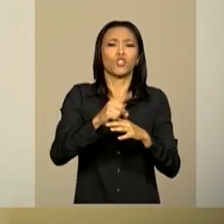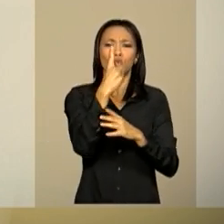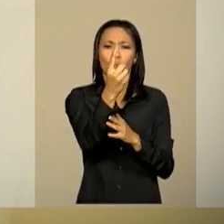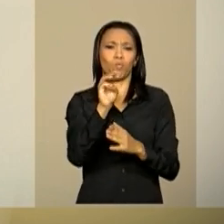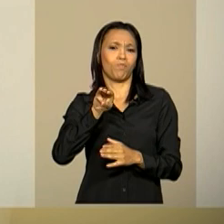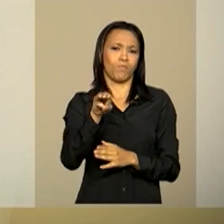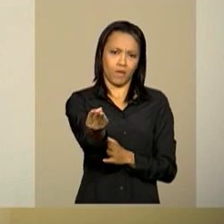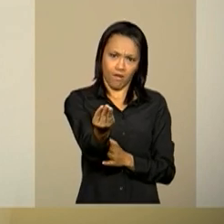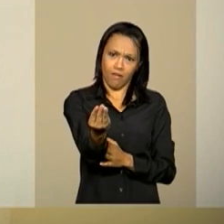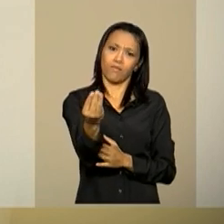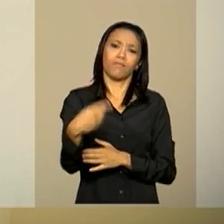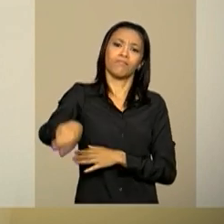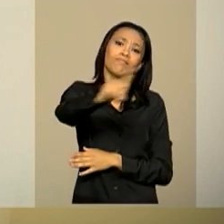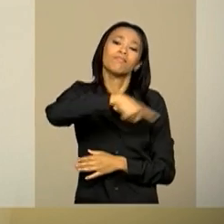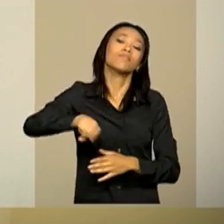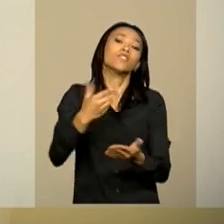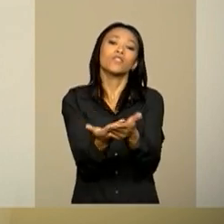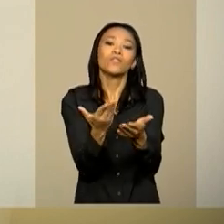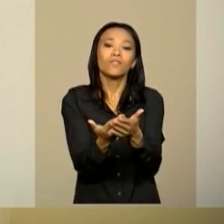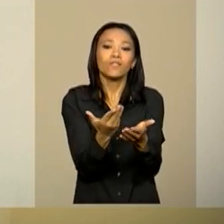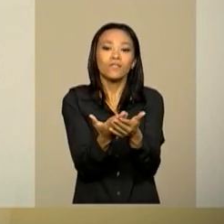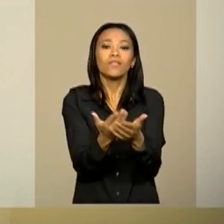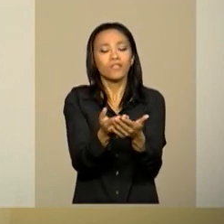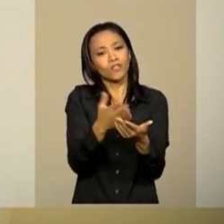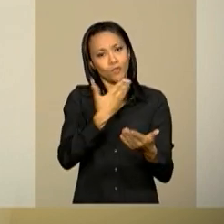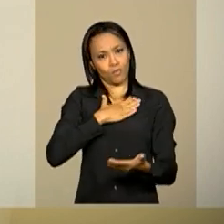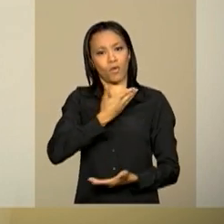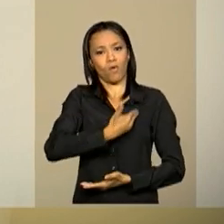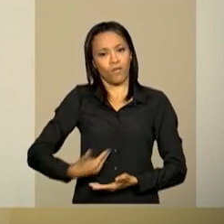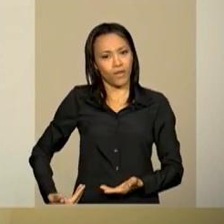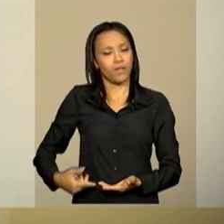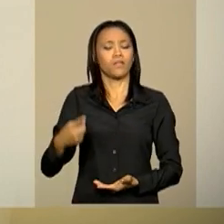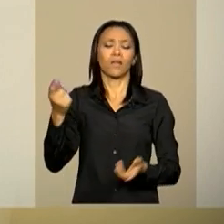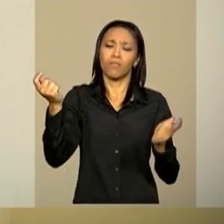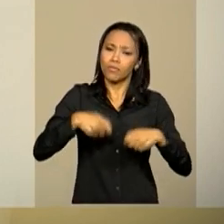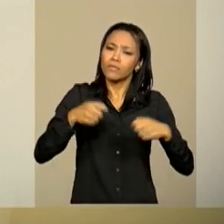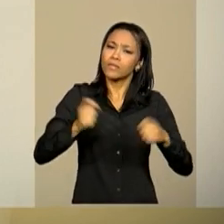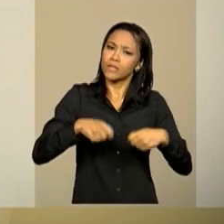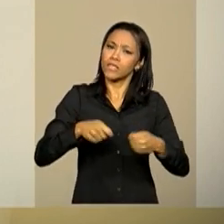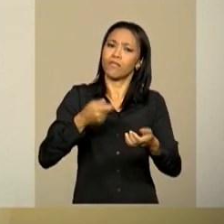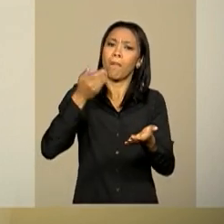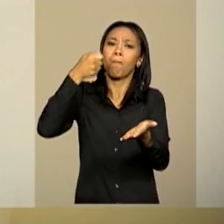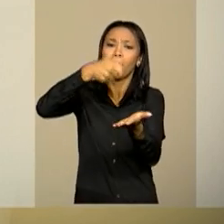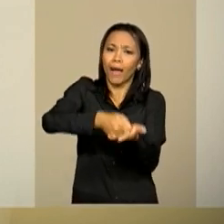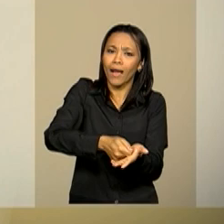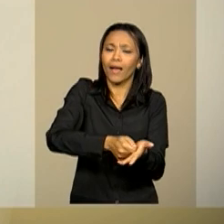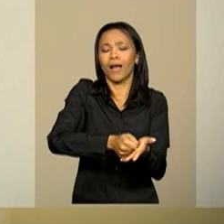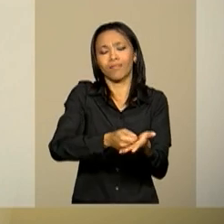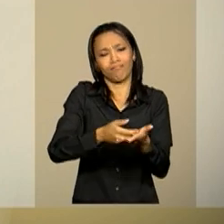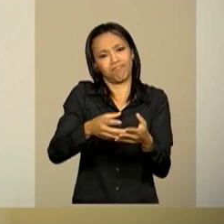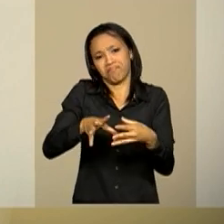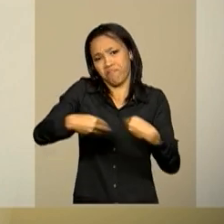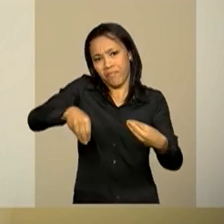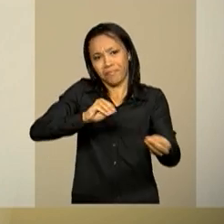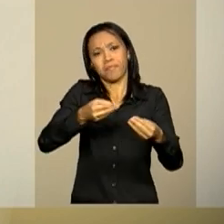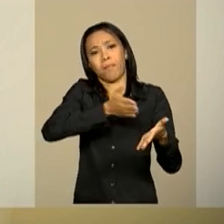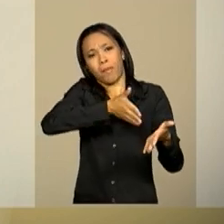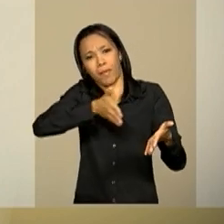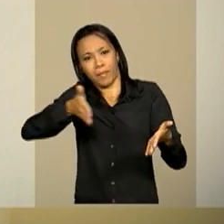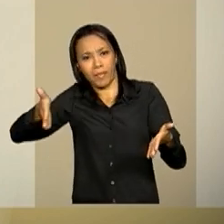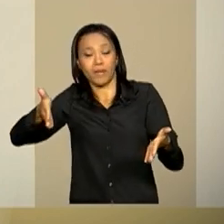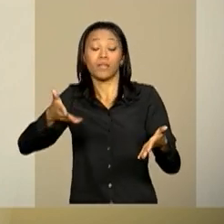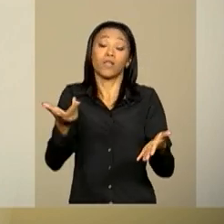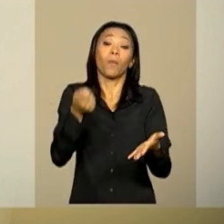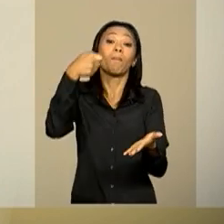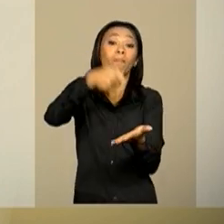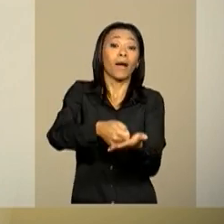financiamentos estudantis no meu governo e com condições de pagamento muito favoráveis por exemplo Luciano